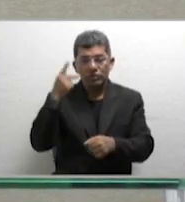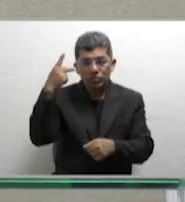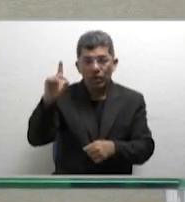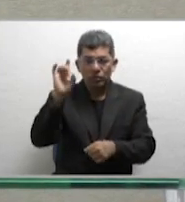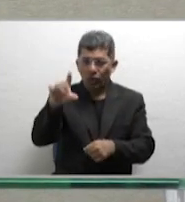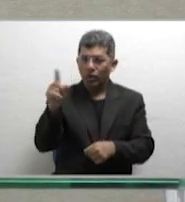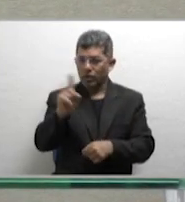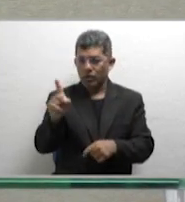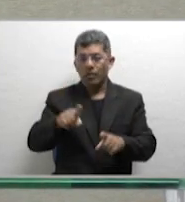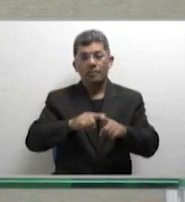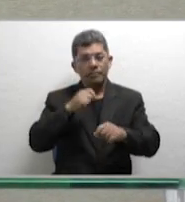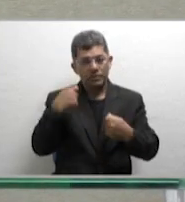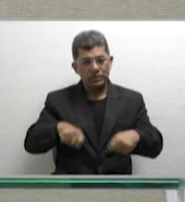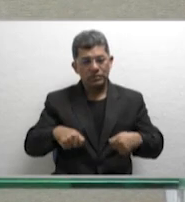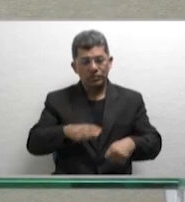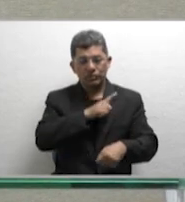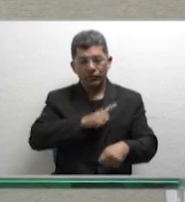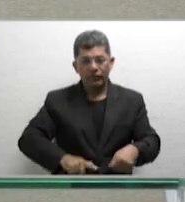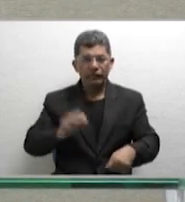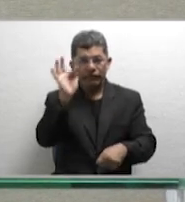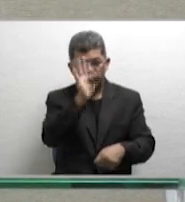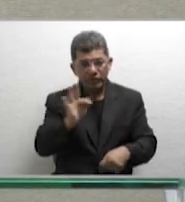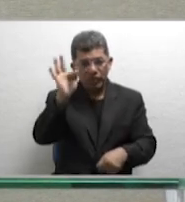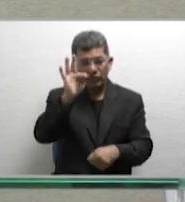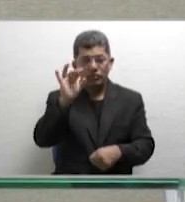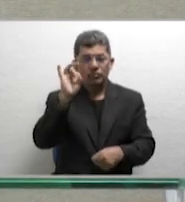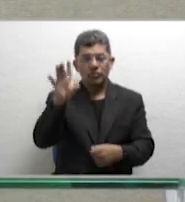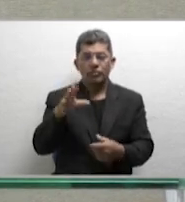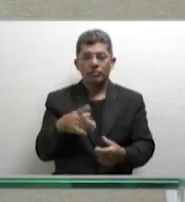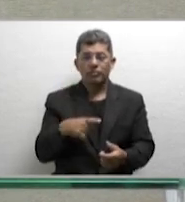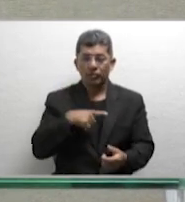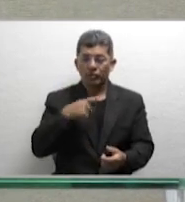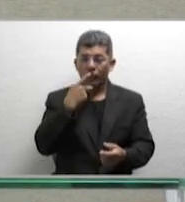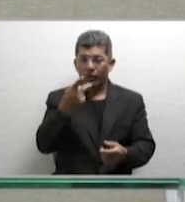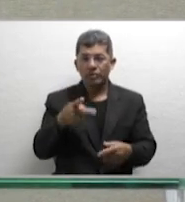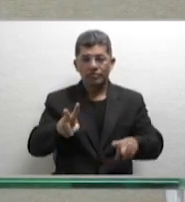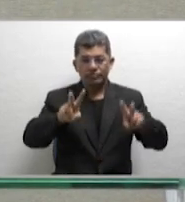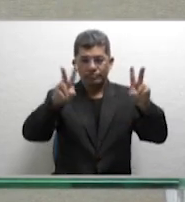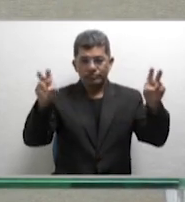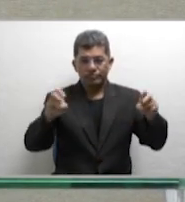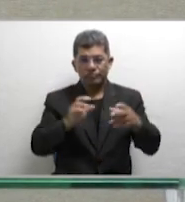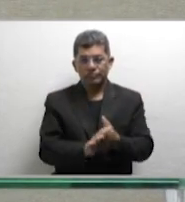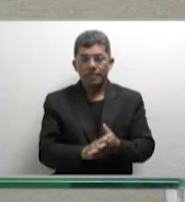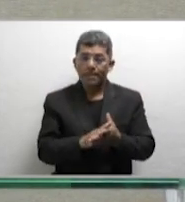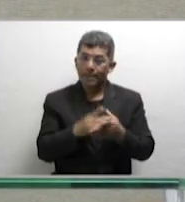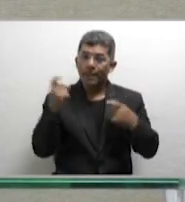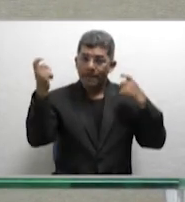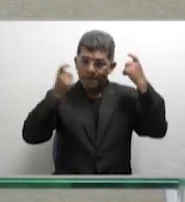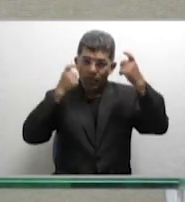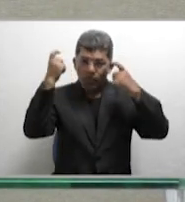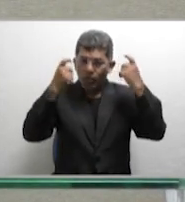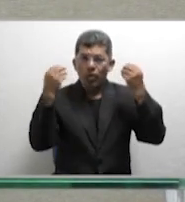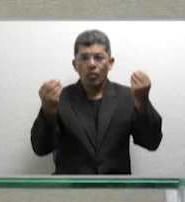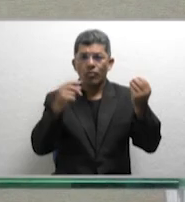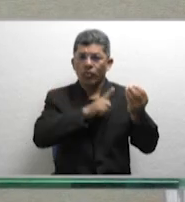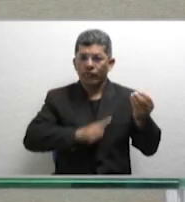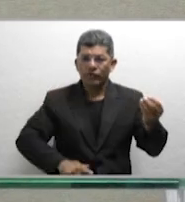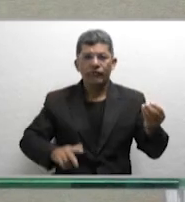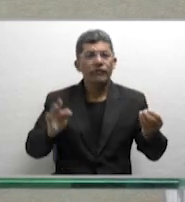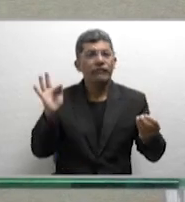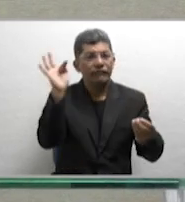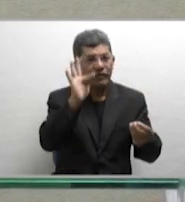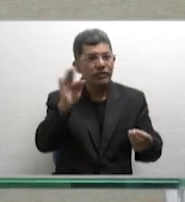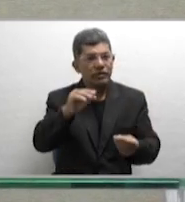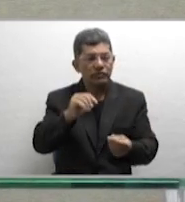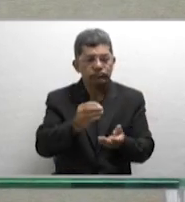parte, não é apenas o governo federal que eu faço aqui um parêntese e me preocupa a maneira como o governo federal tem